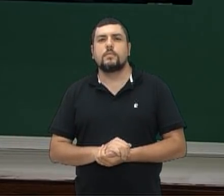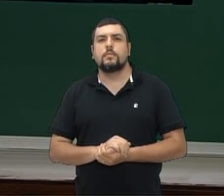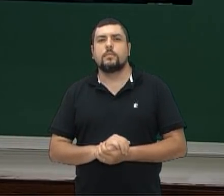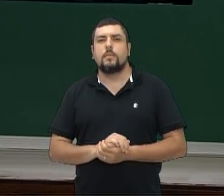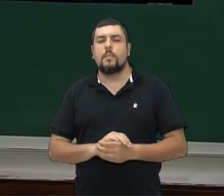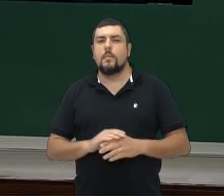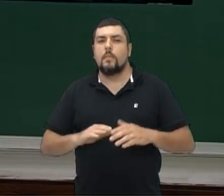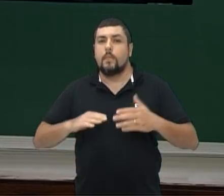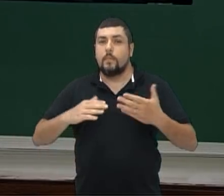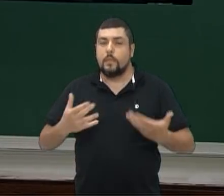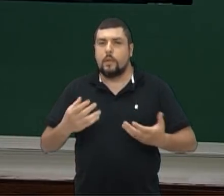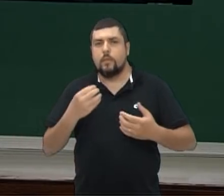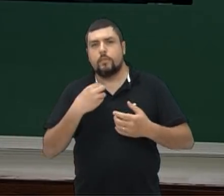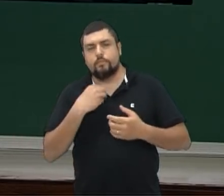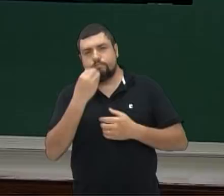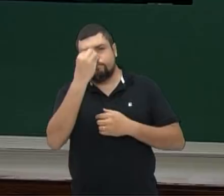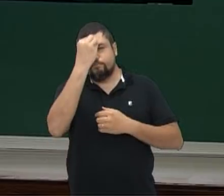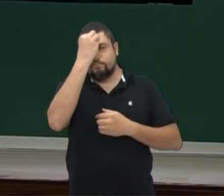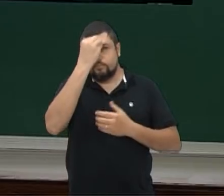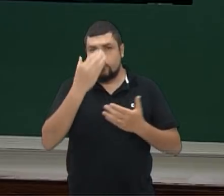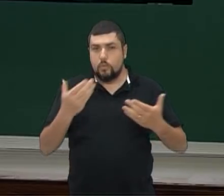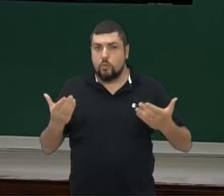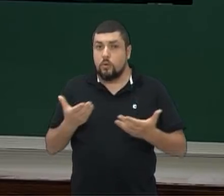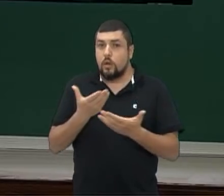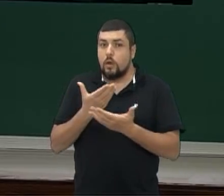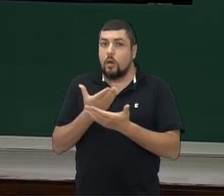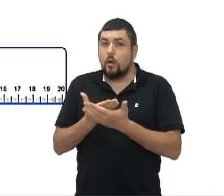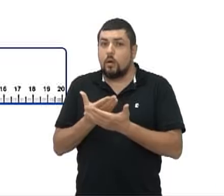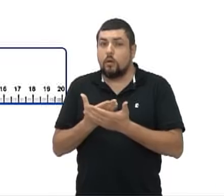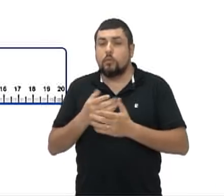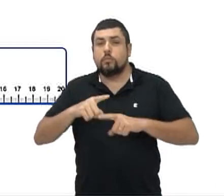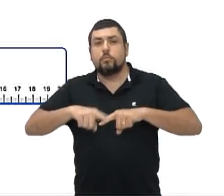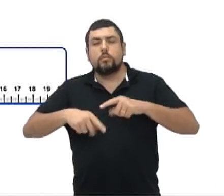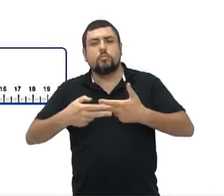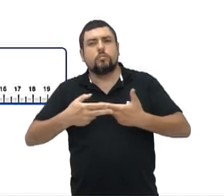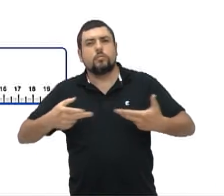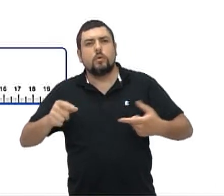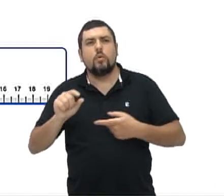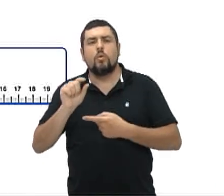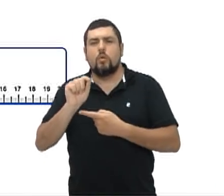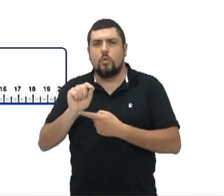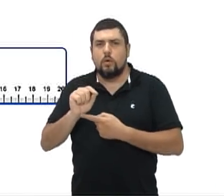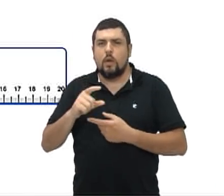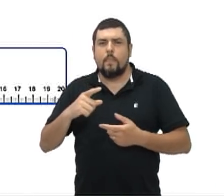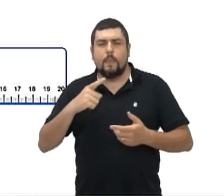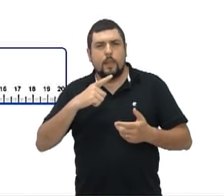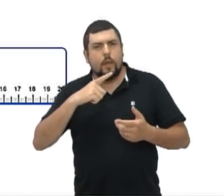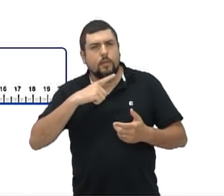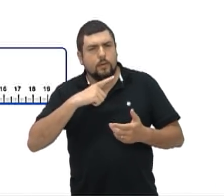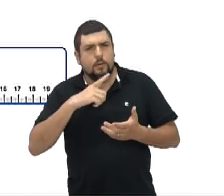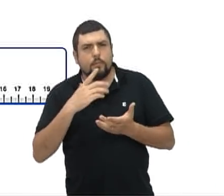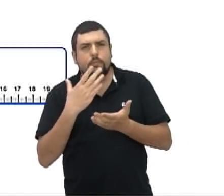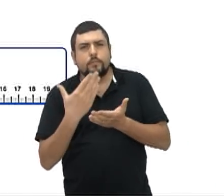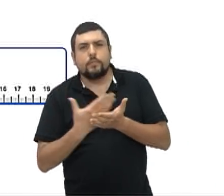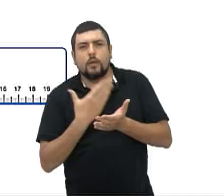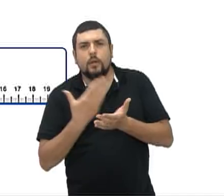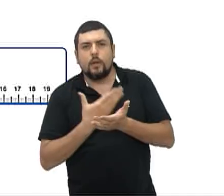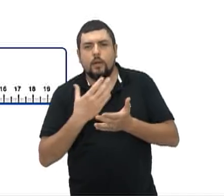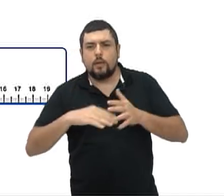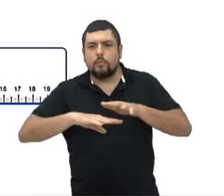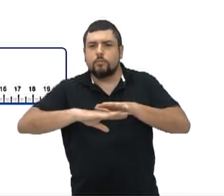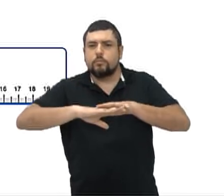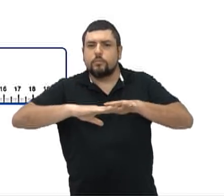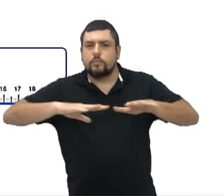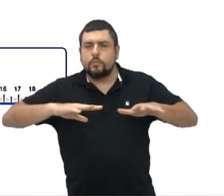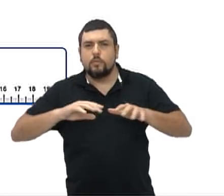Reforçando então os itens necessários aí para a aula de hoje. Quem tiver o caderno pedagógico, aquele caderno quadriculado, já pode